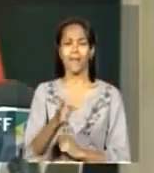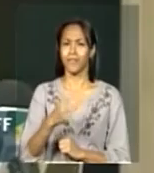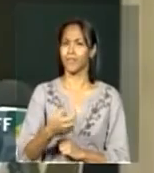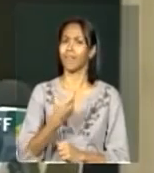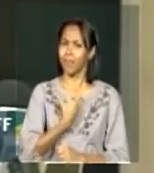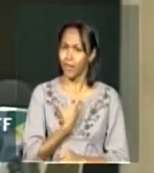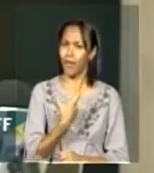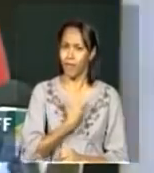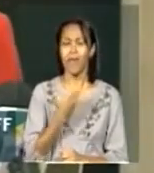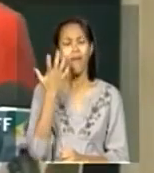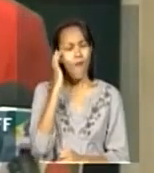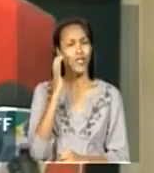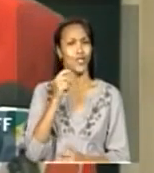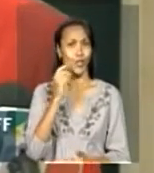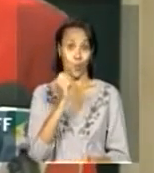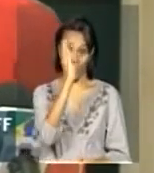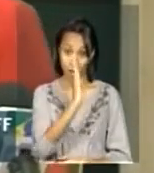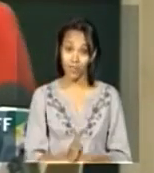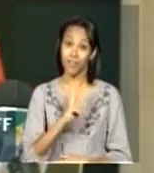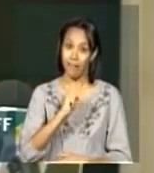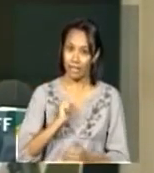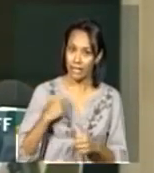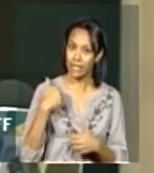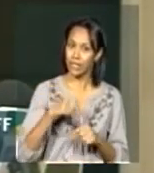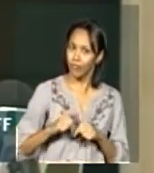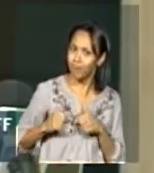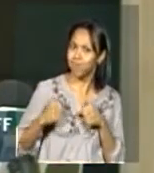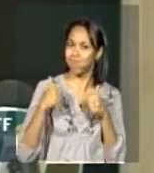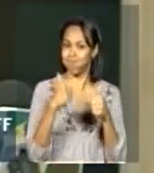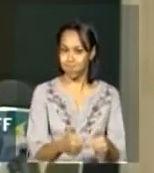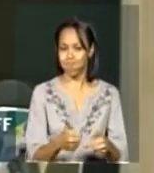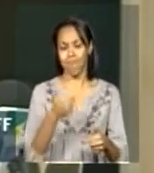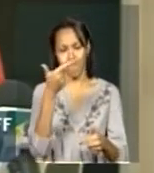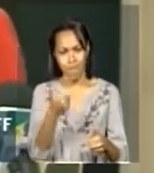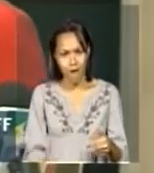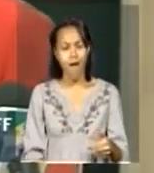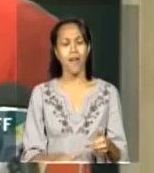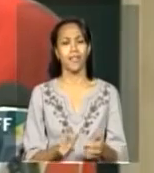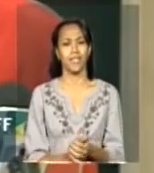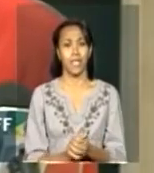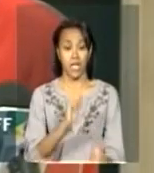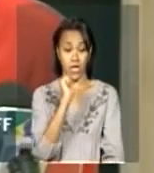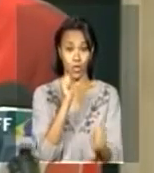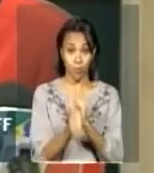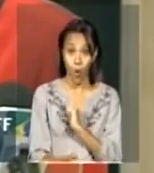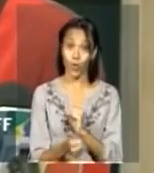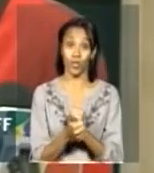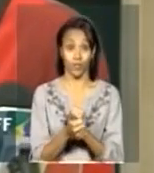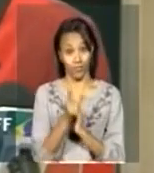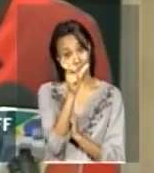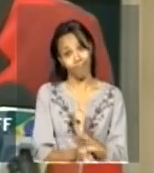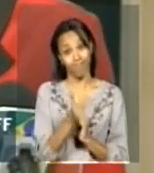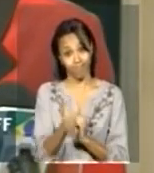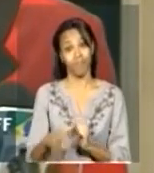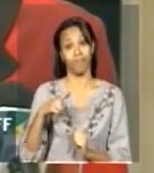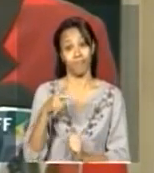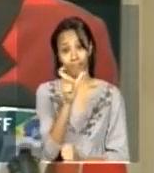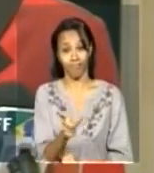que o Brasil vai ter de fazer um esforço para ampliar sua presença em em esportes individuais.